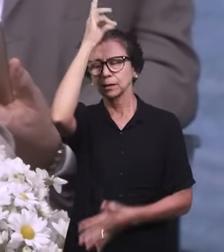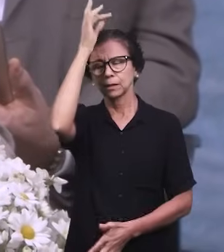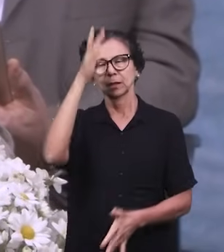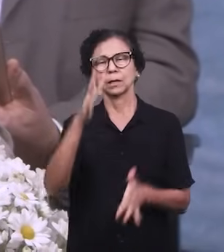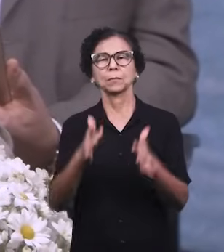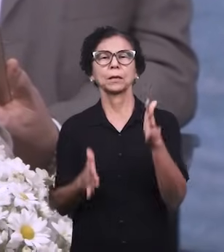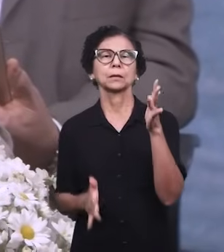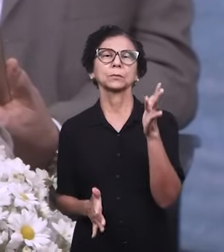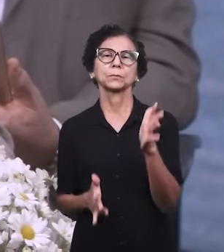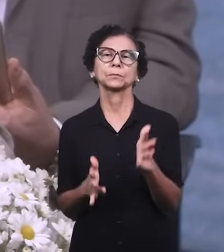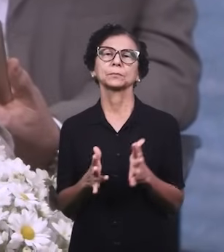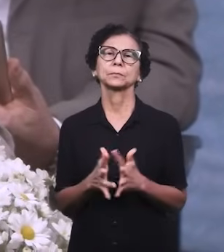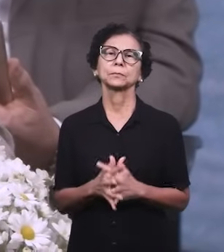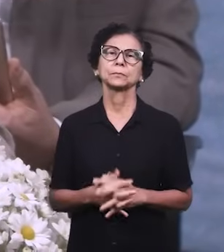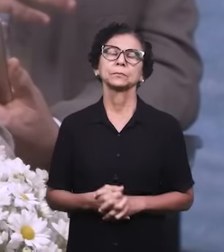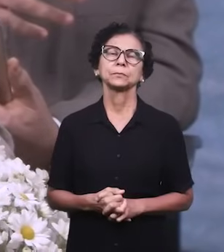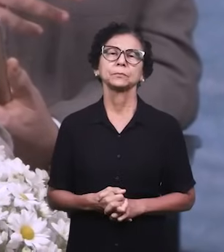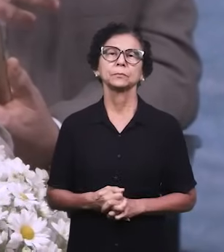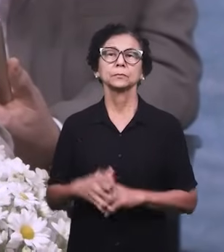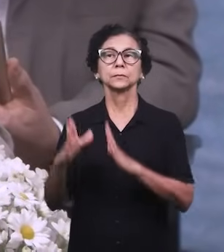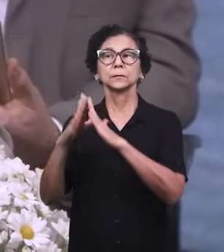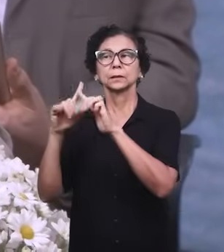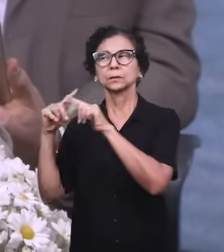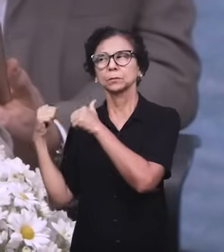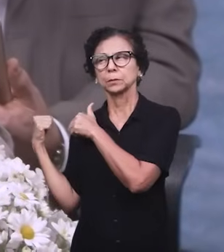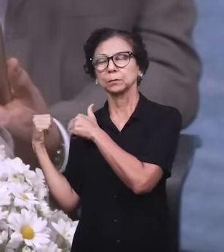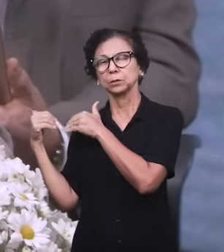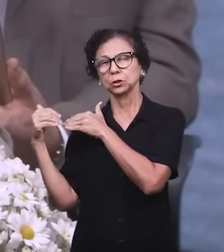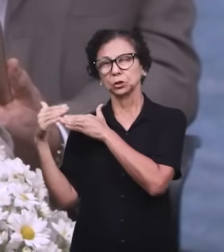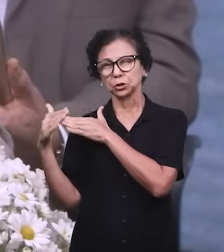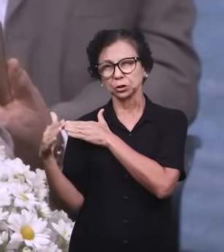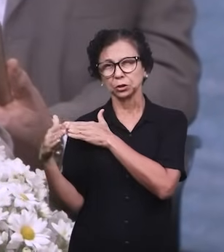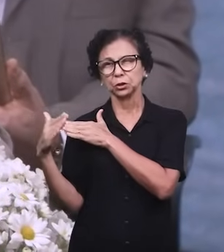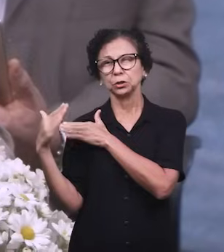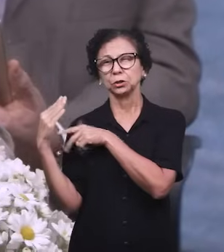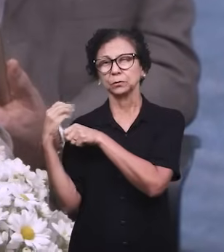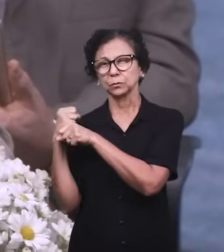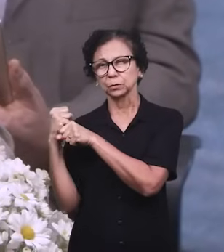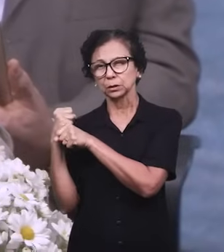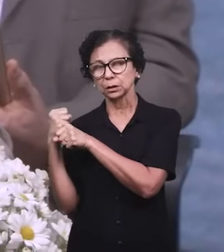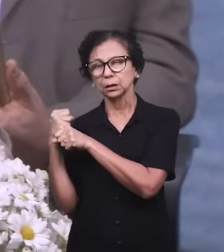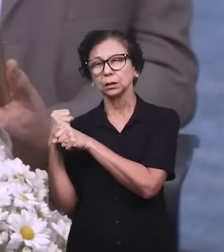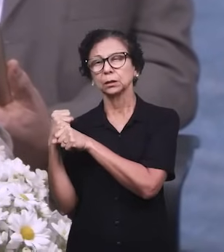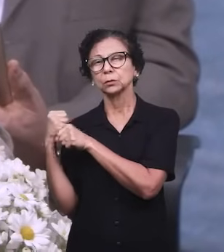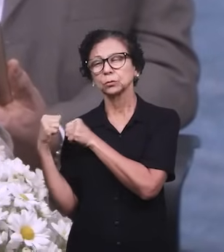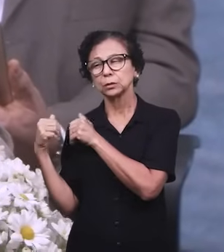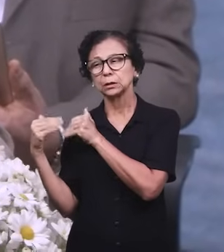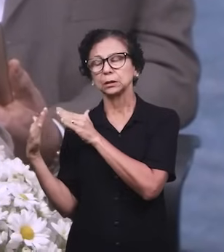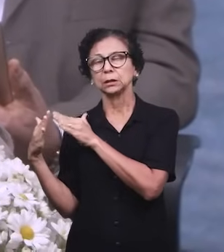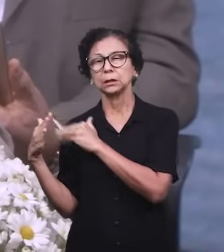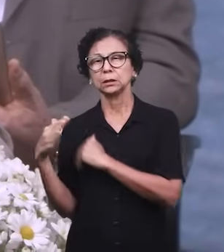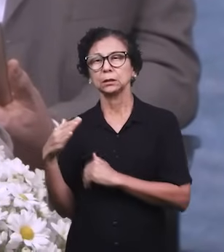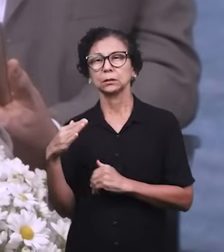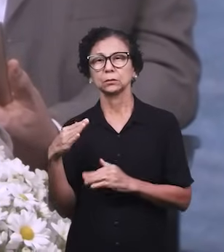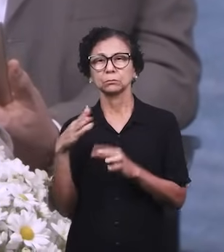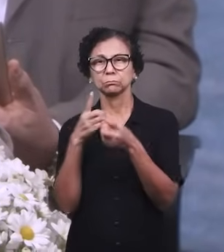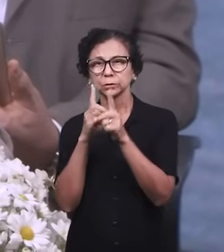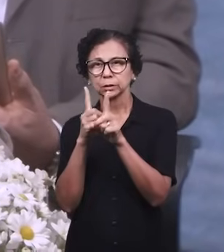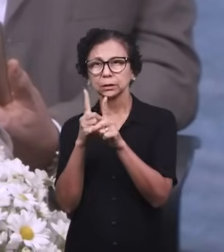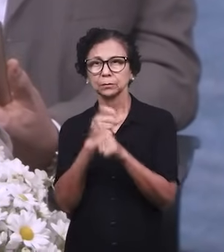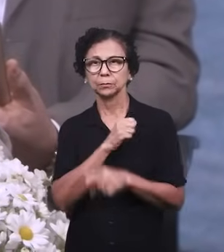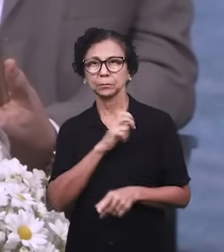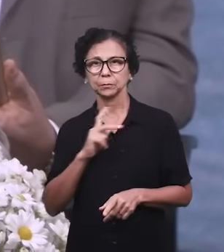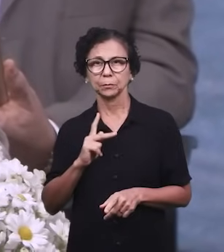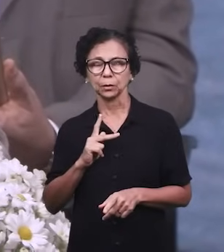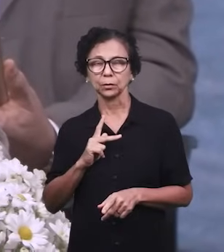e operações do Espírito Santo, da igreja primitiva ali, né, dos discípulos ali, dos primeiros irmãos que nós tivemos.